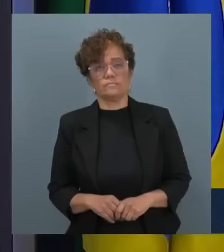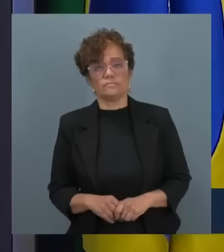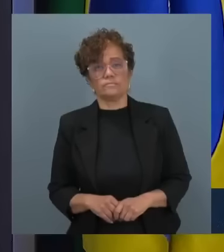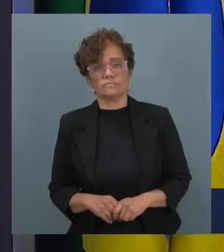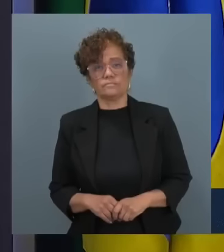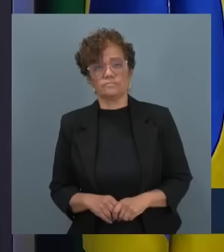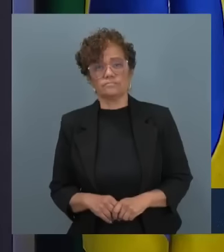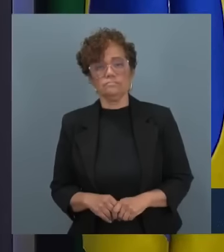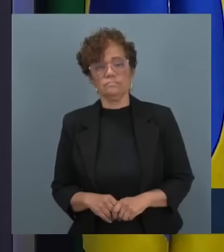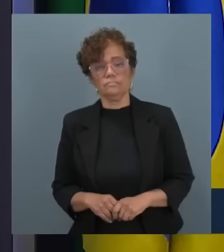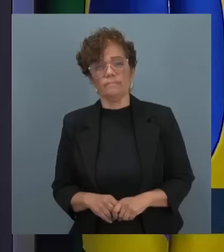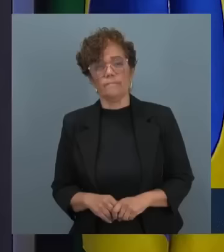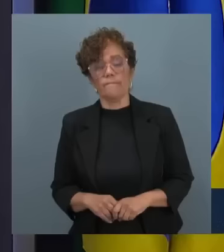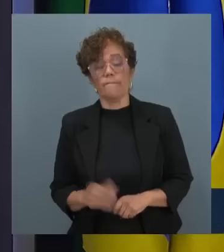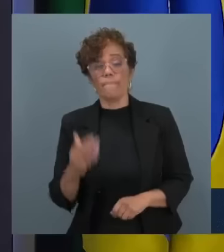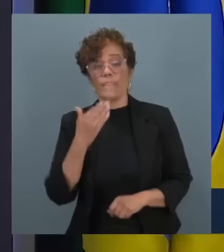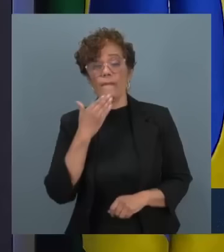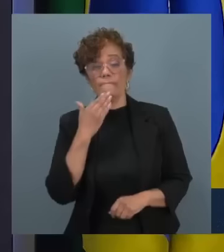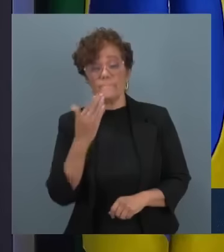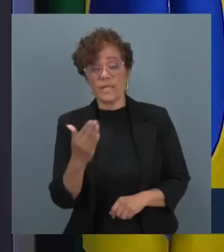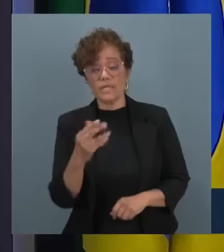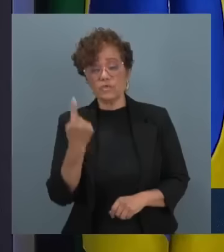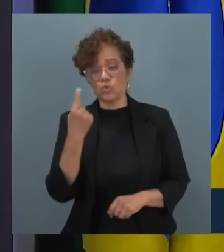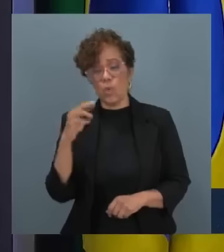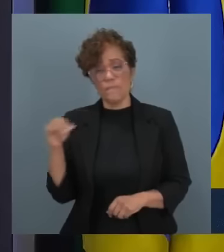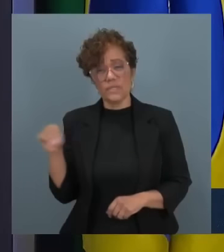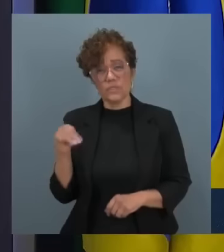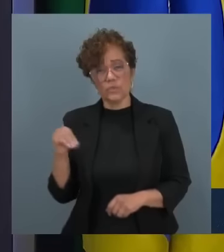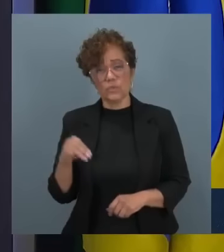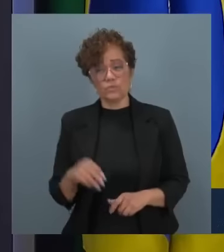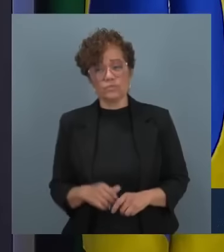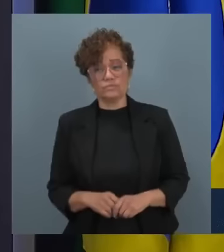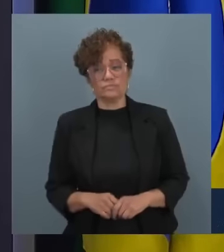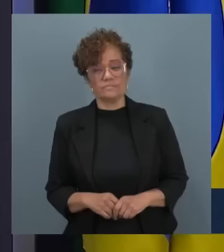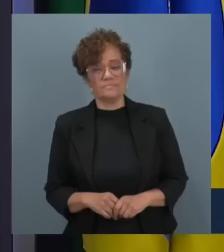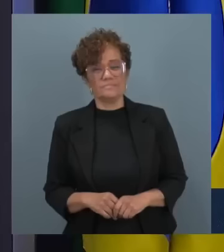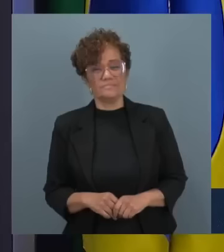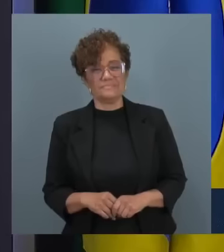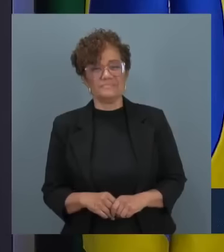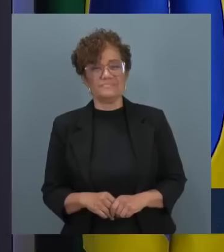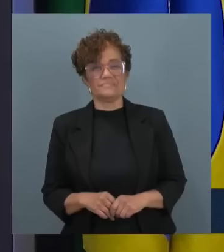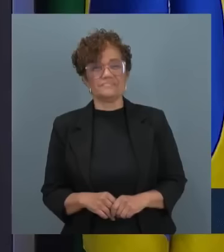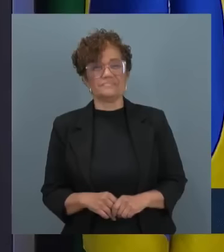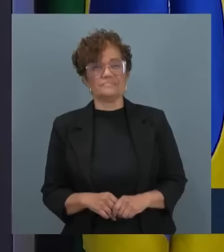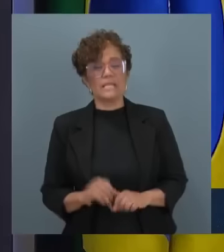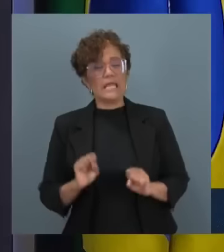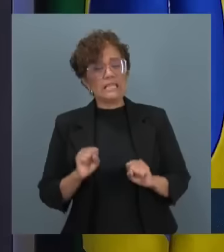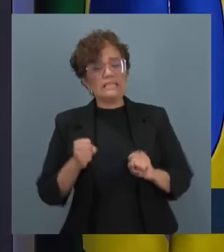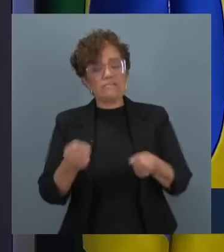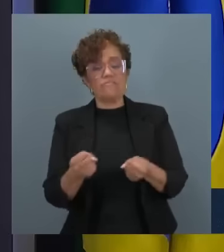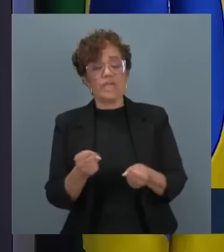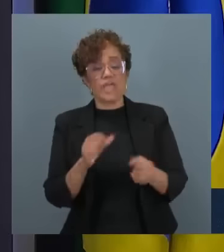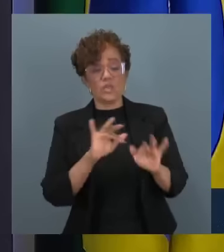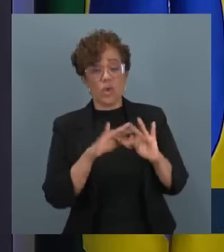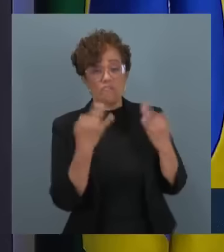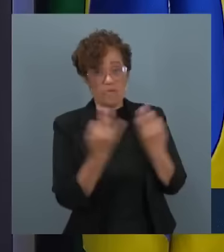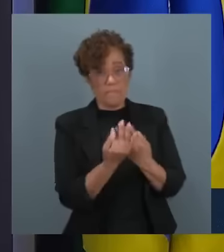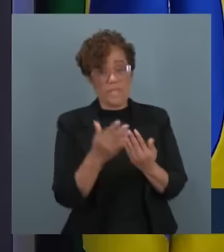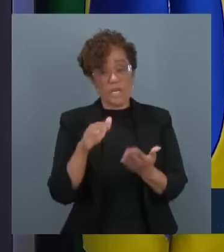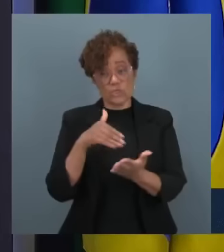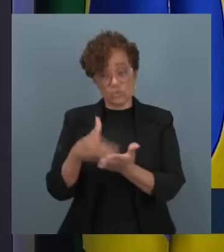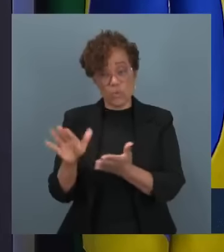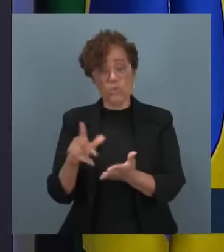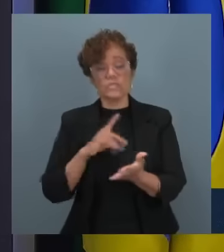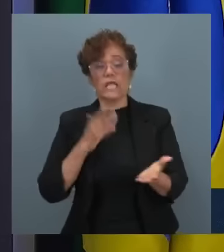Paulo Paim, lhe peço mais um minuto que eu encerro. Por tudo isso, defendo que essas famílias expulsas recebam